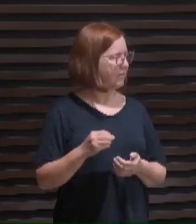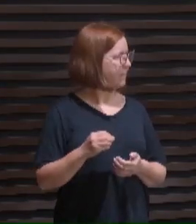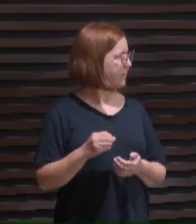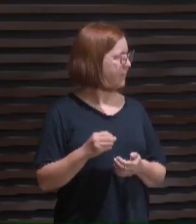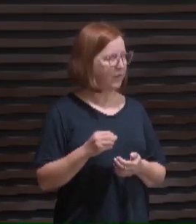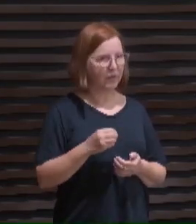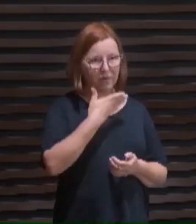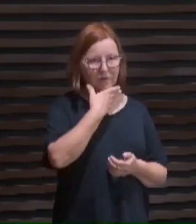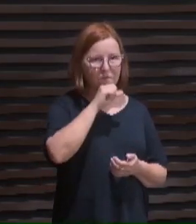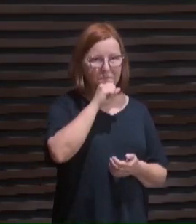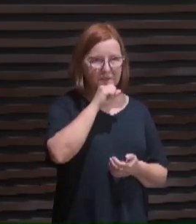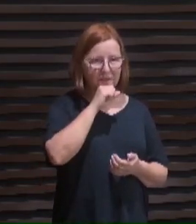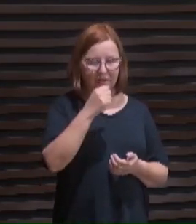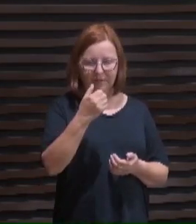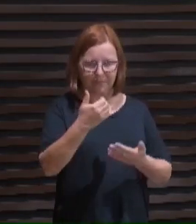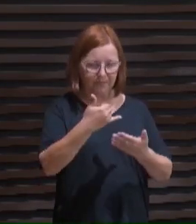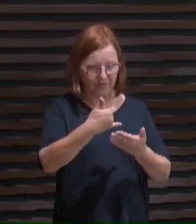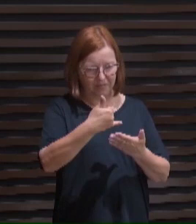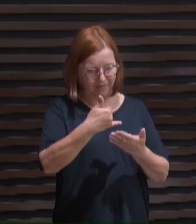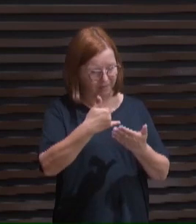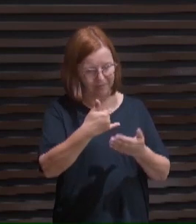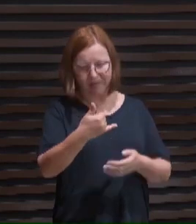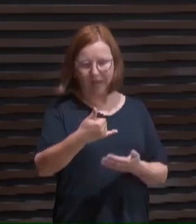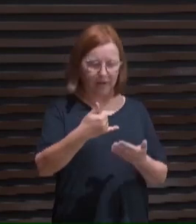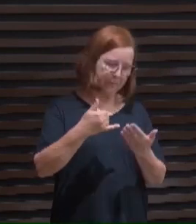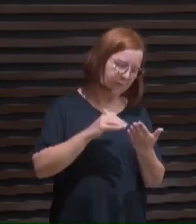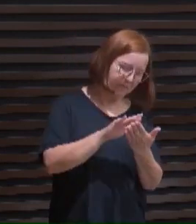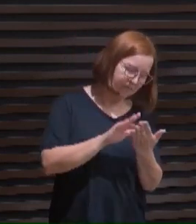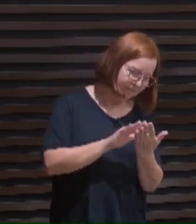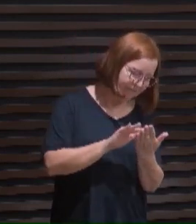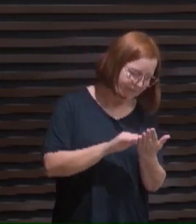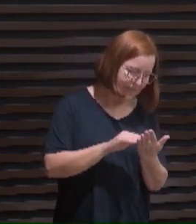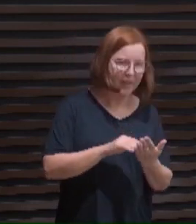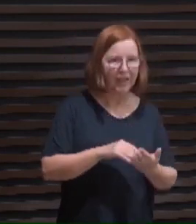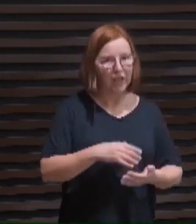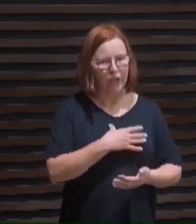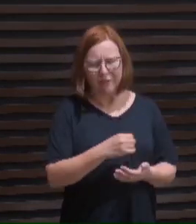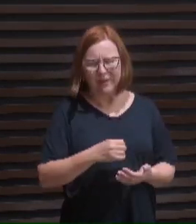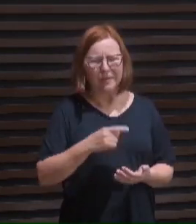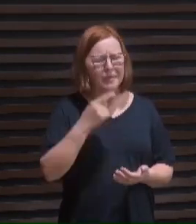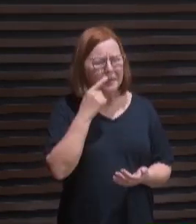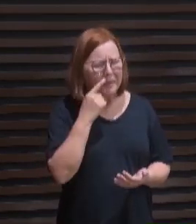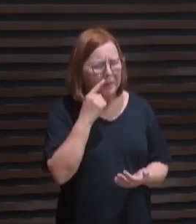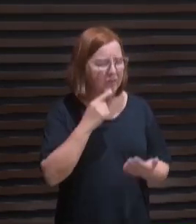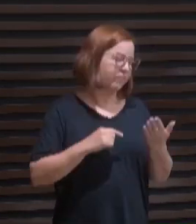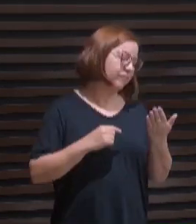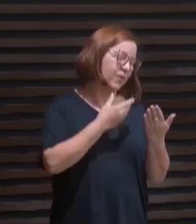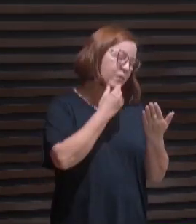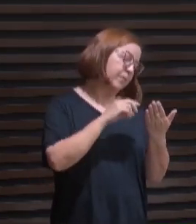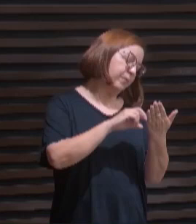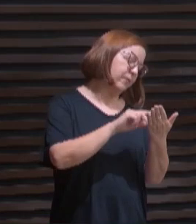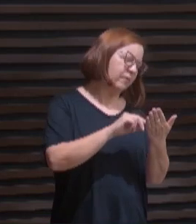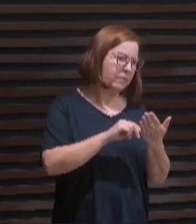celular, e a criança, papai, e ele no celular, papai, de